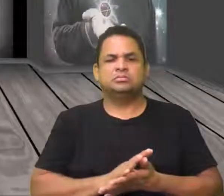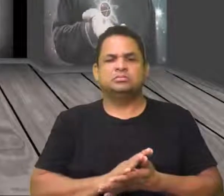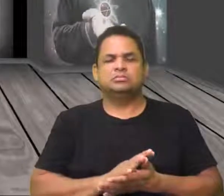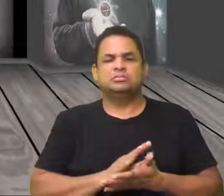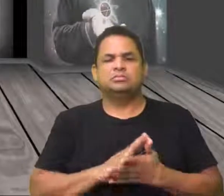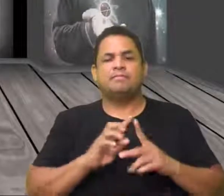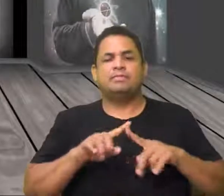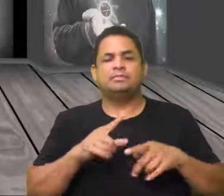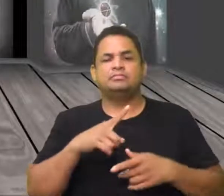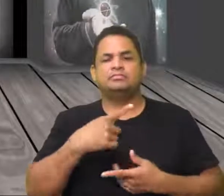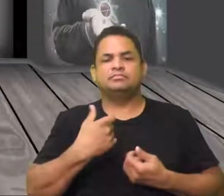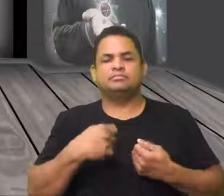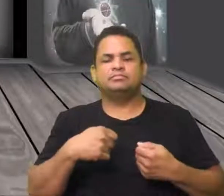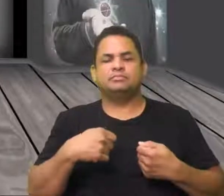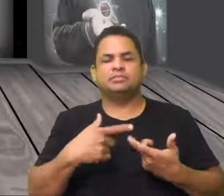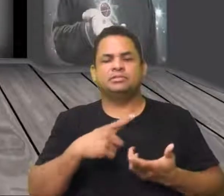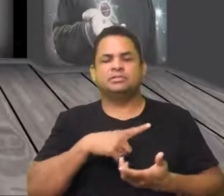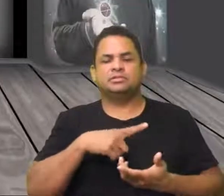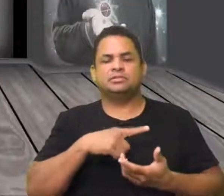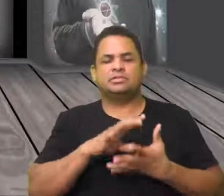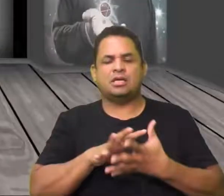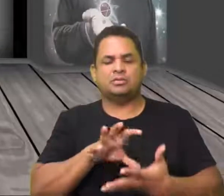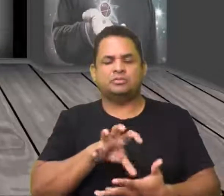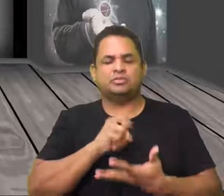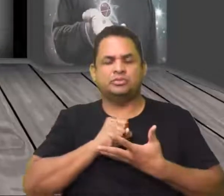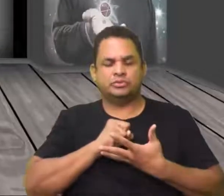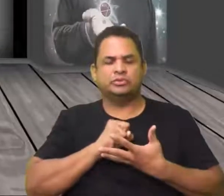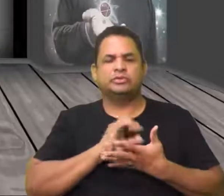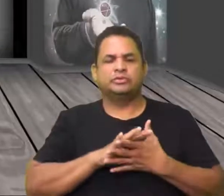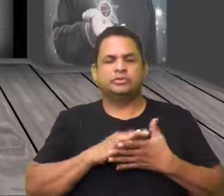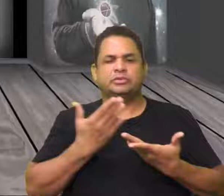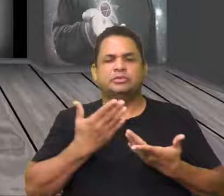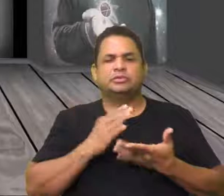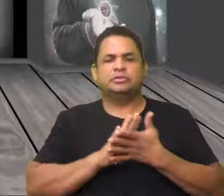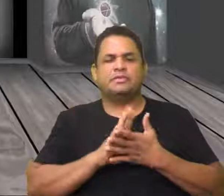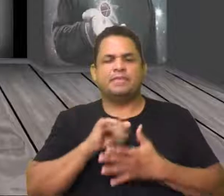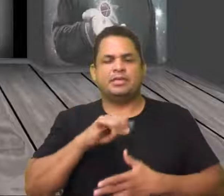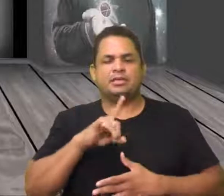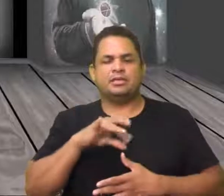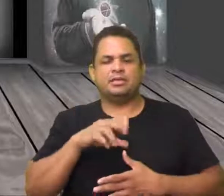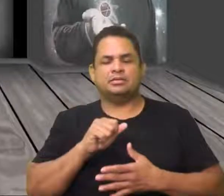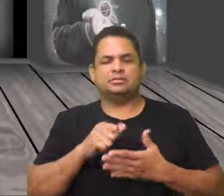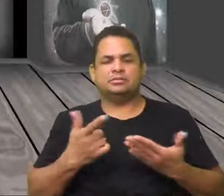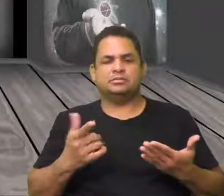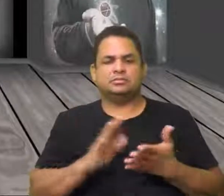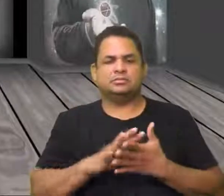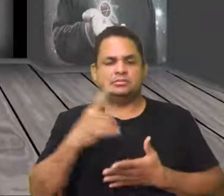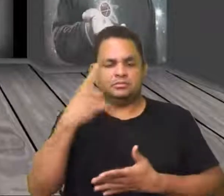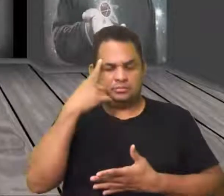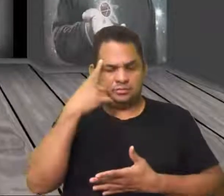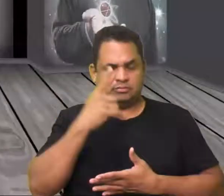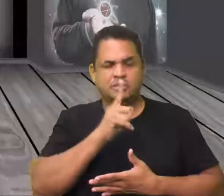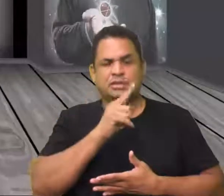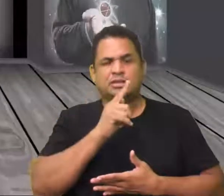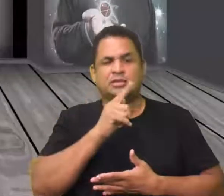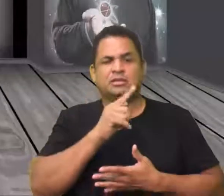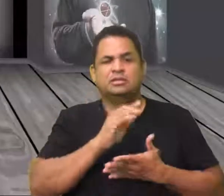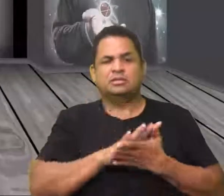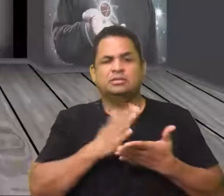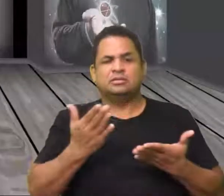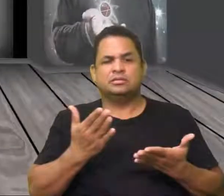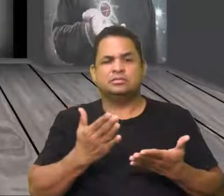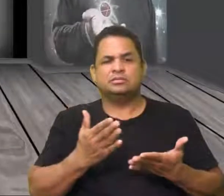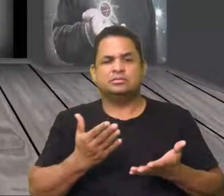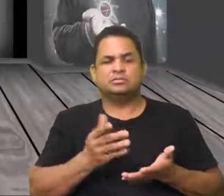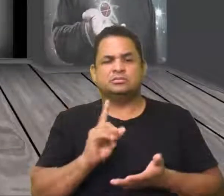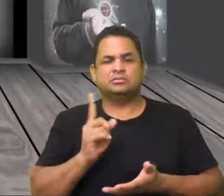Mas ela tem que hidratar. Seu corpo tem que absorver os sais minerais. Então, se não tem... Então, pensa, água em si, ela